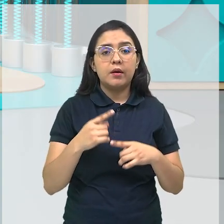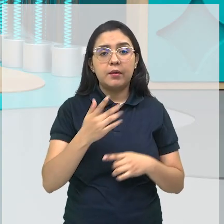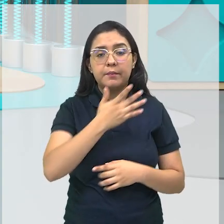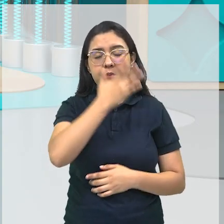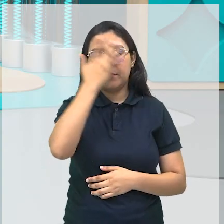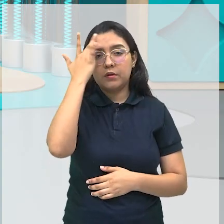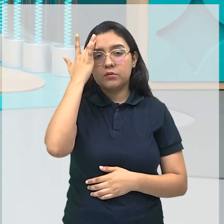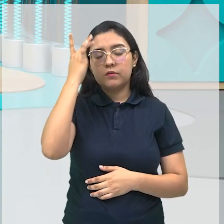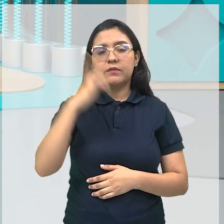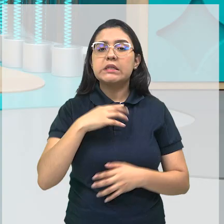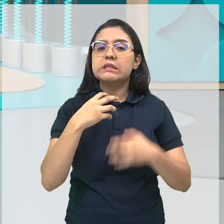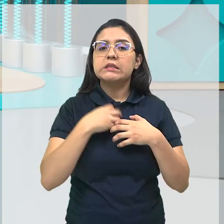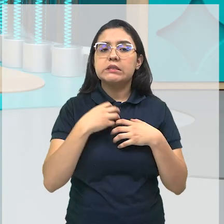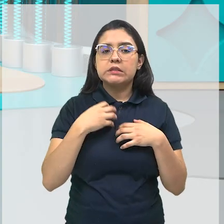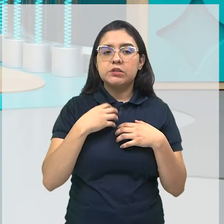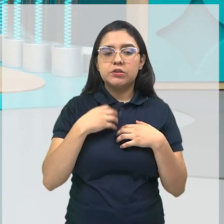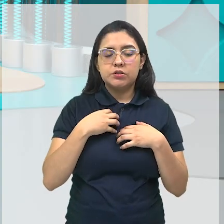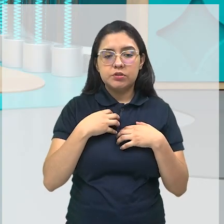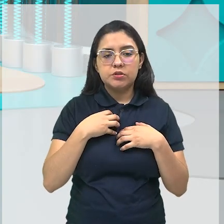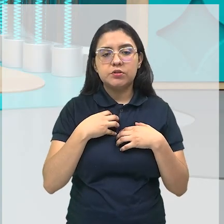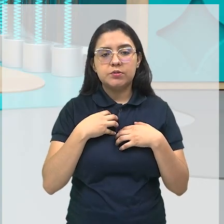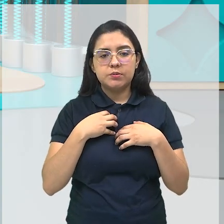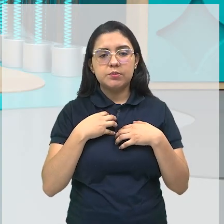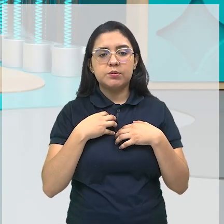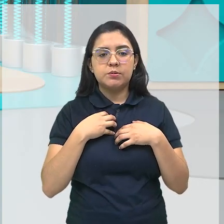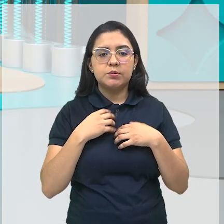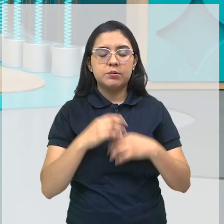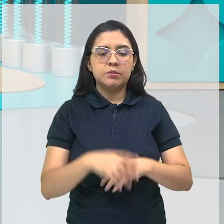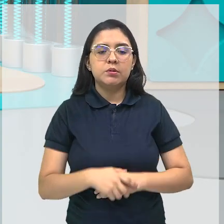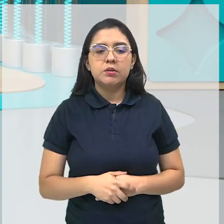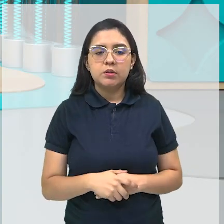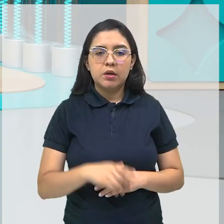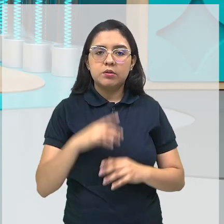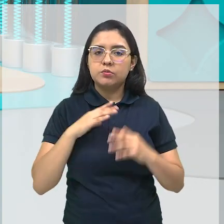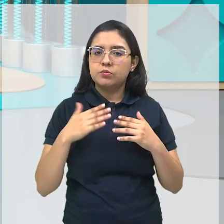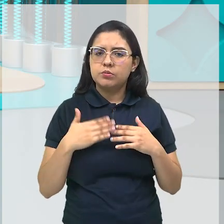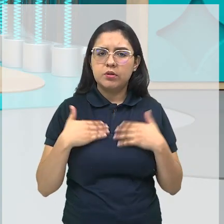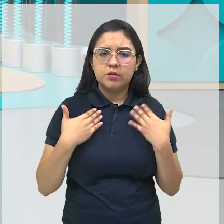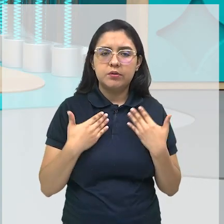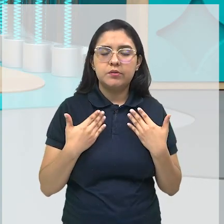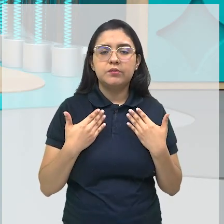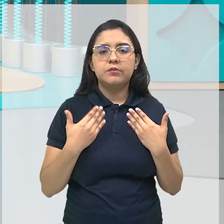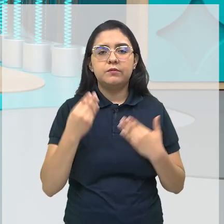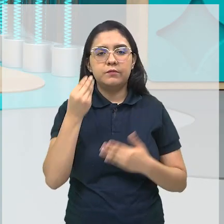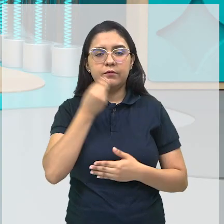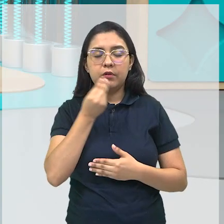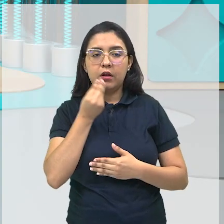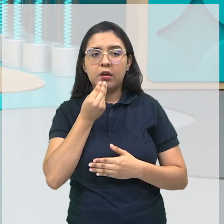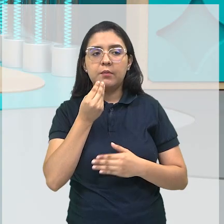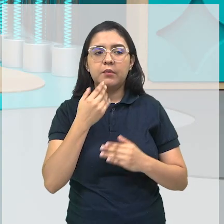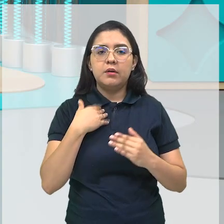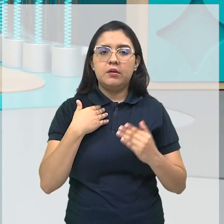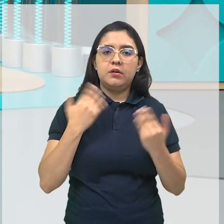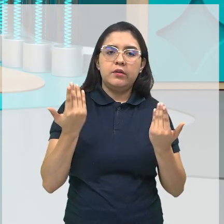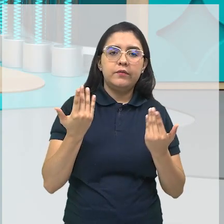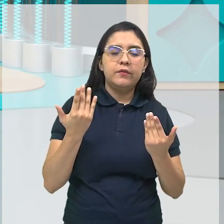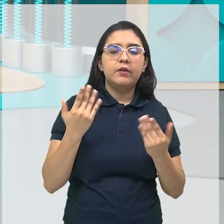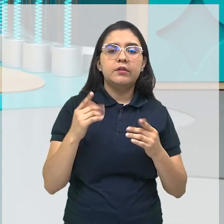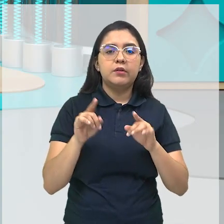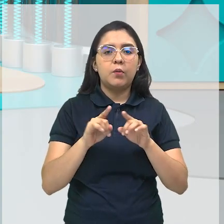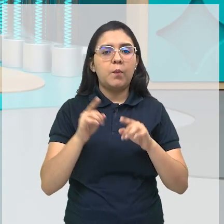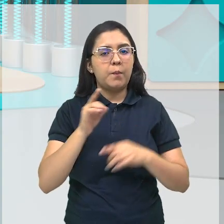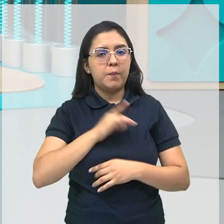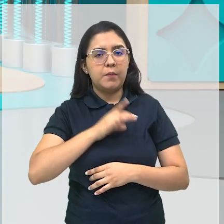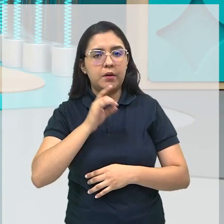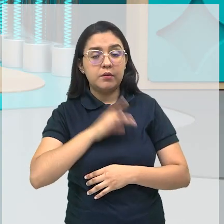extremamente fragilizada ali naquela hora, né? Em choque, ela vai estar confusa, com medo, né? Então é